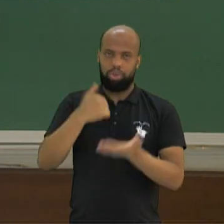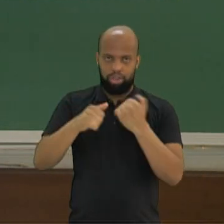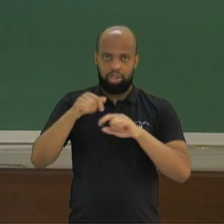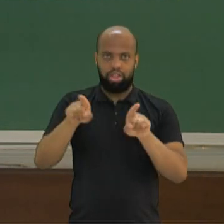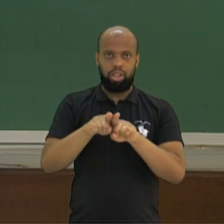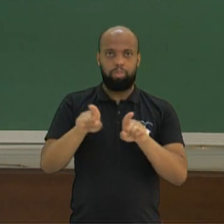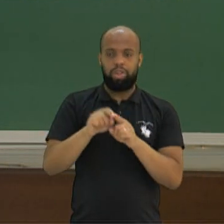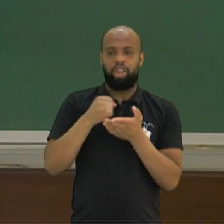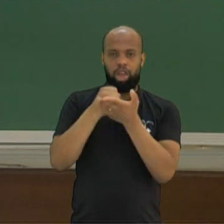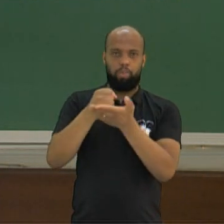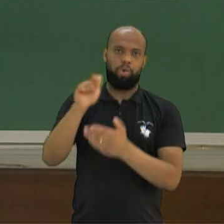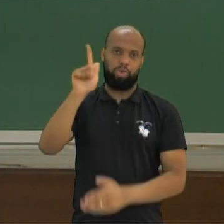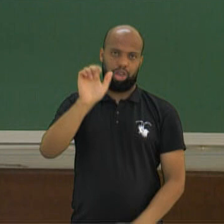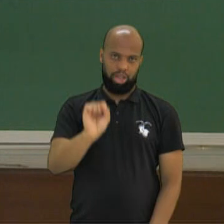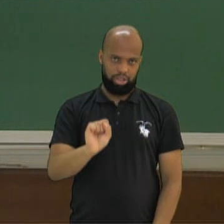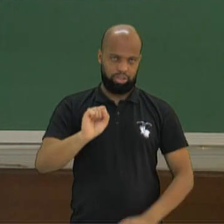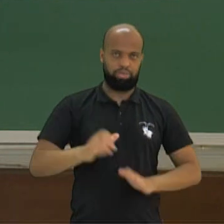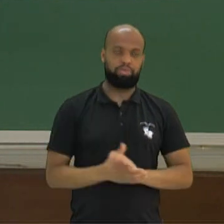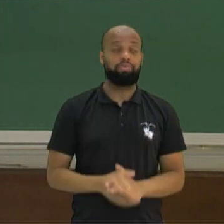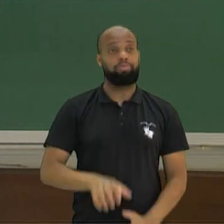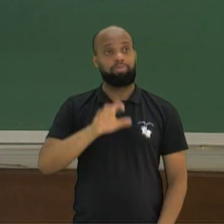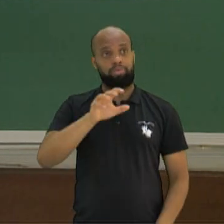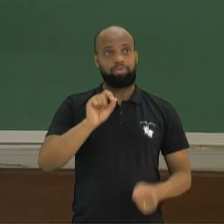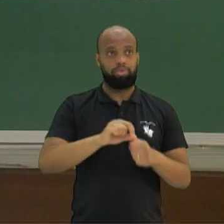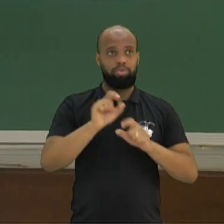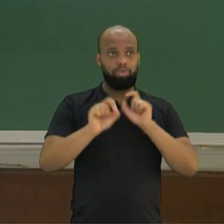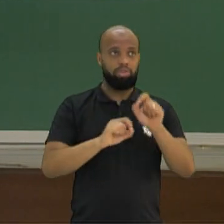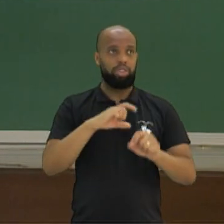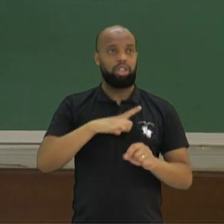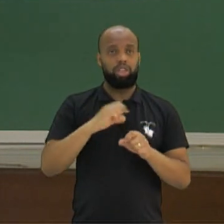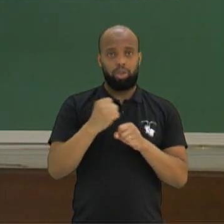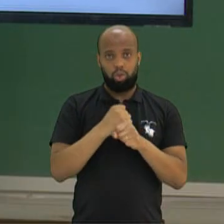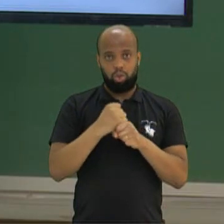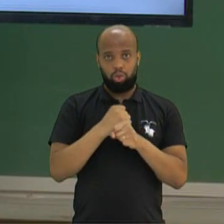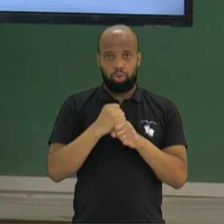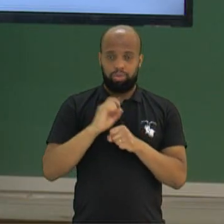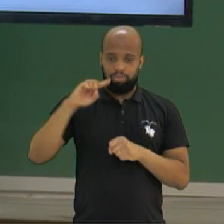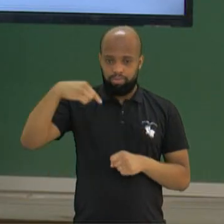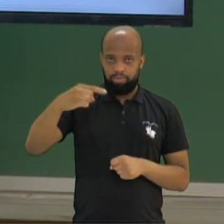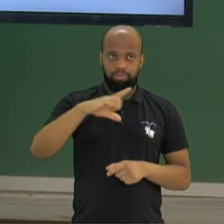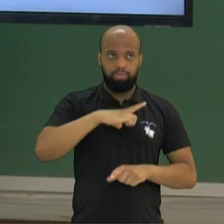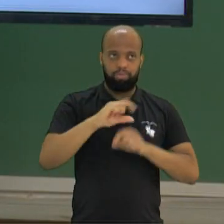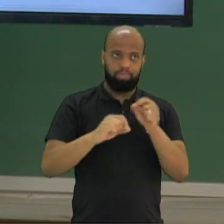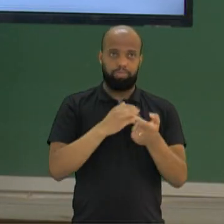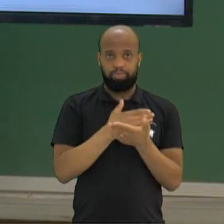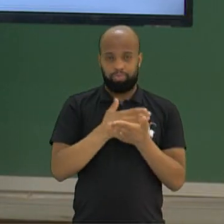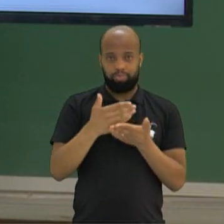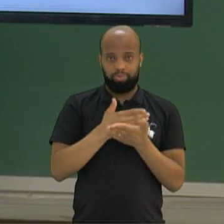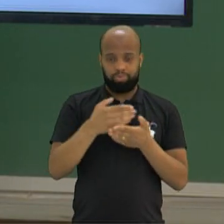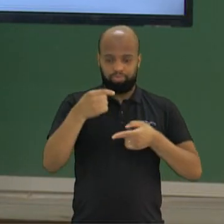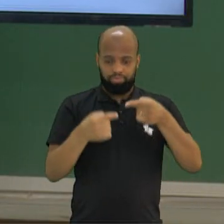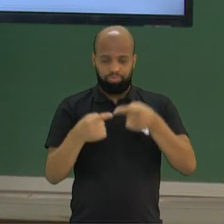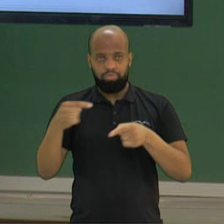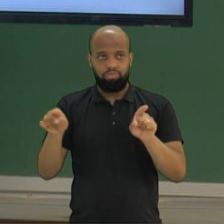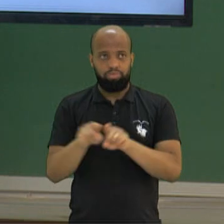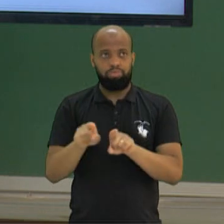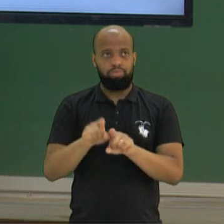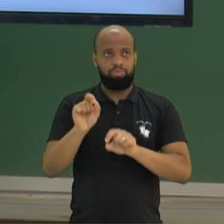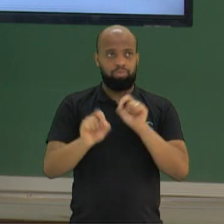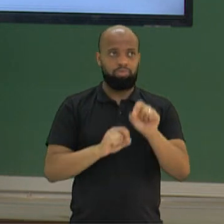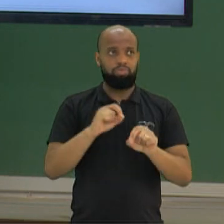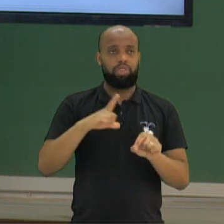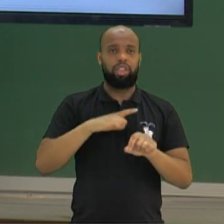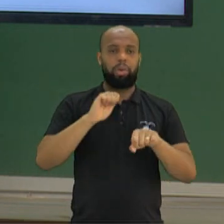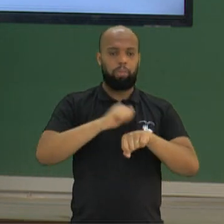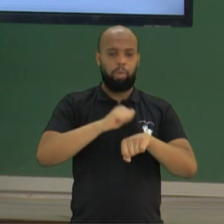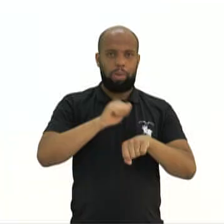e do Auxílio Gás. Né? Isso faz com que nos anos seguintes a gente comece a discutir a taxa de